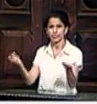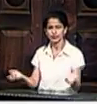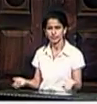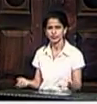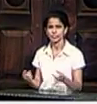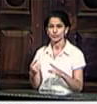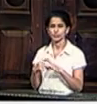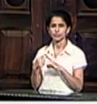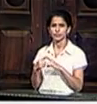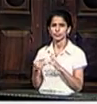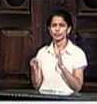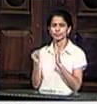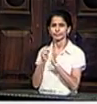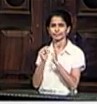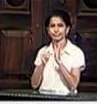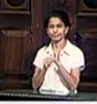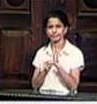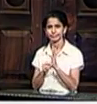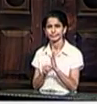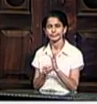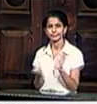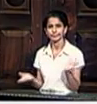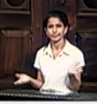as medidas que devem ser